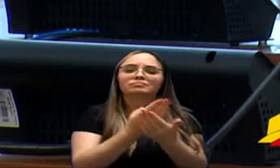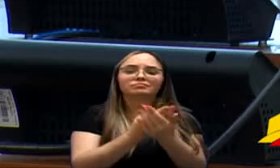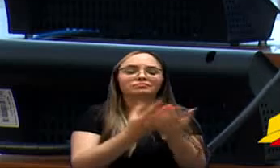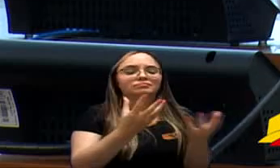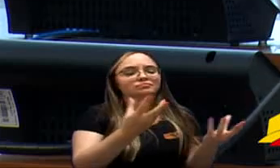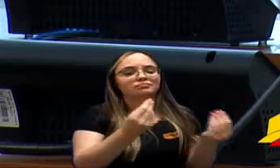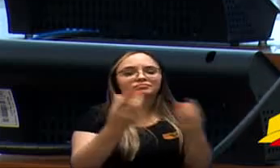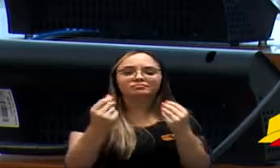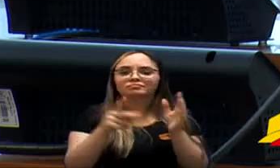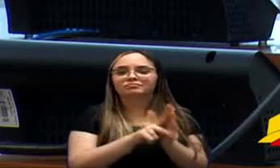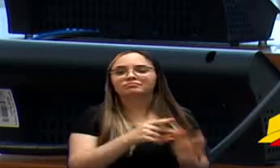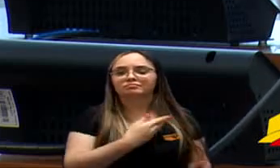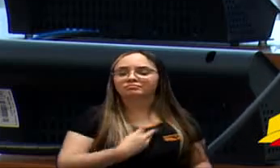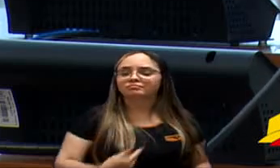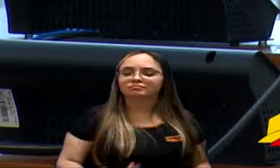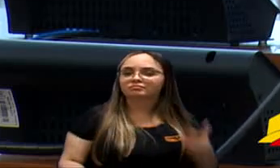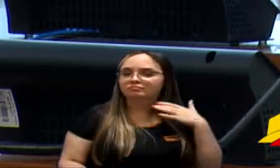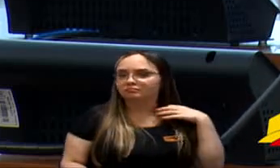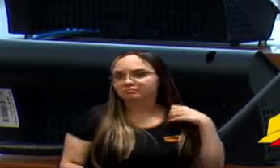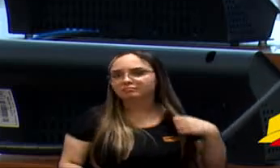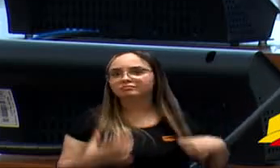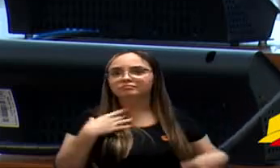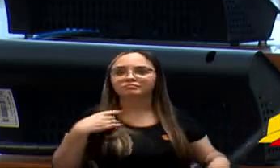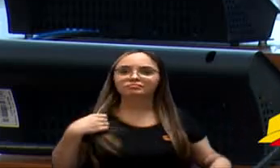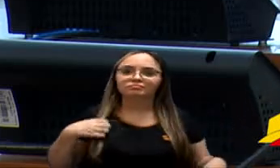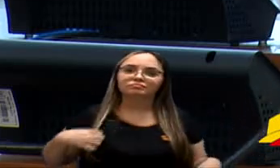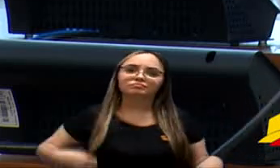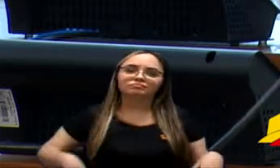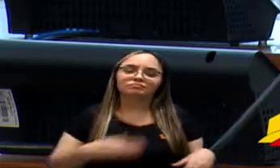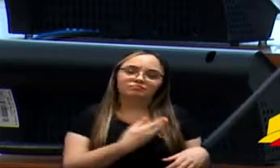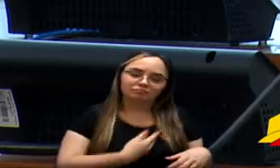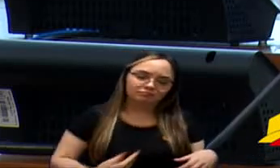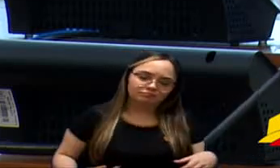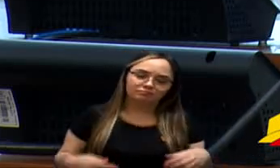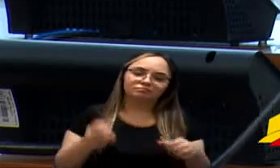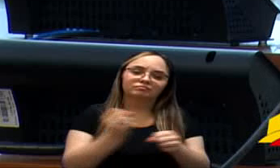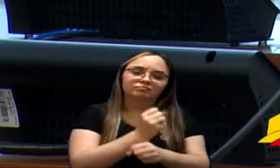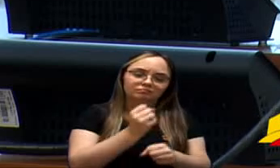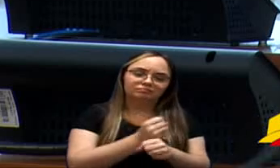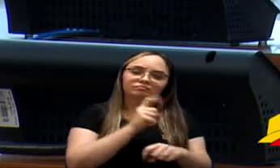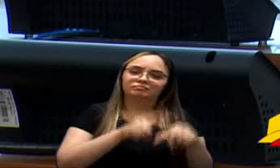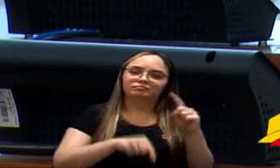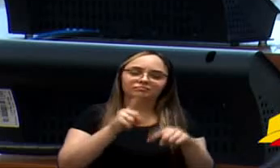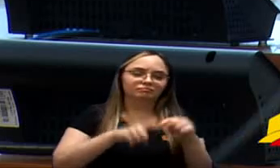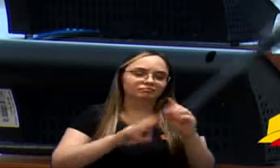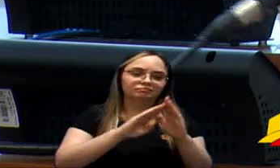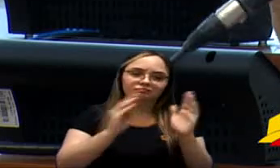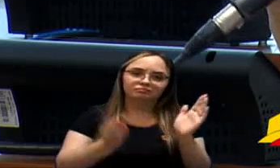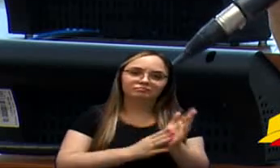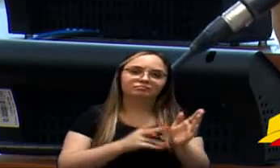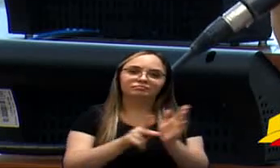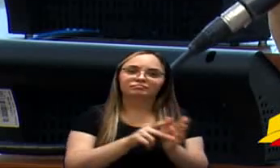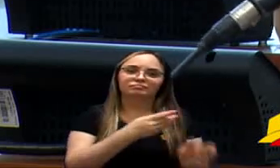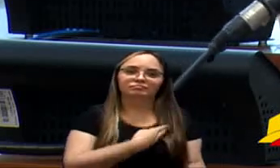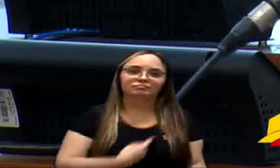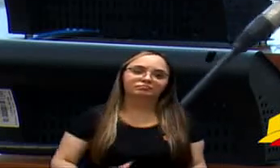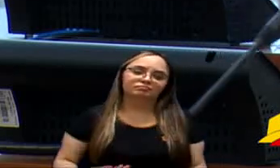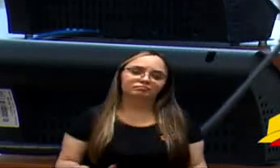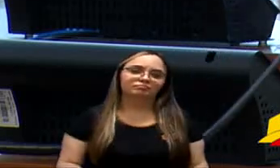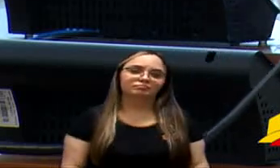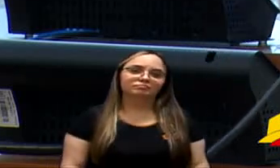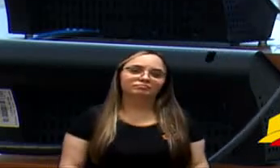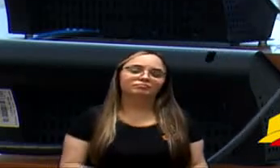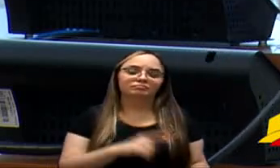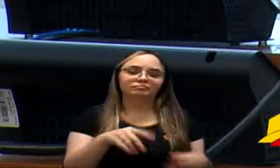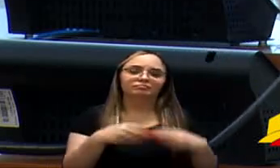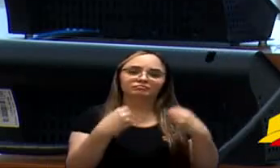do governo federal. Do governo federal, construção, equipamentos, tudo do governo federal, a